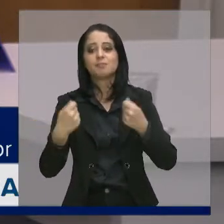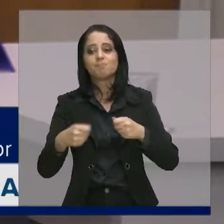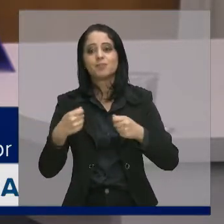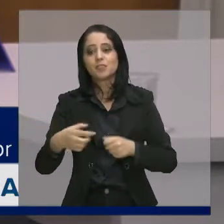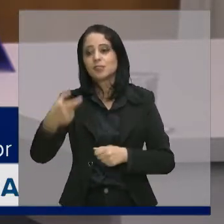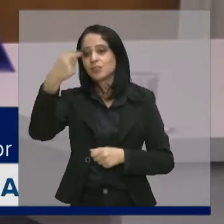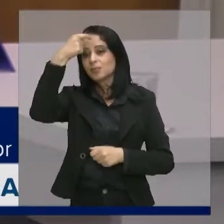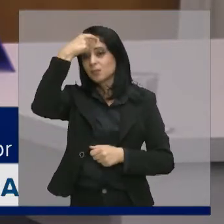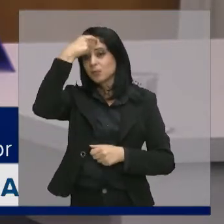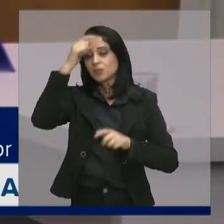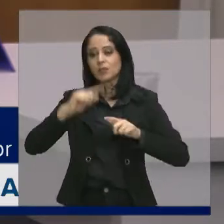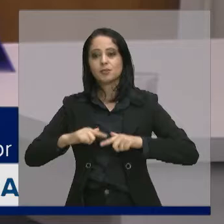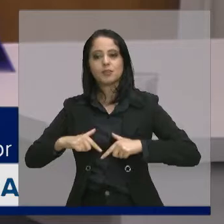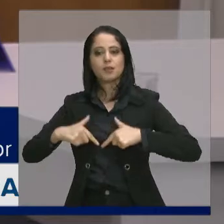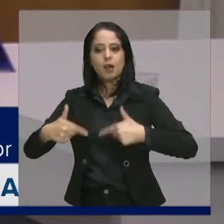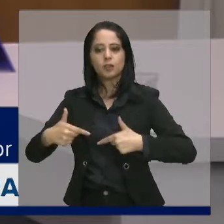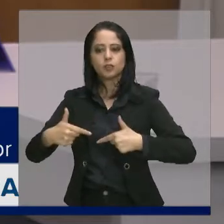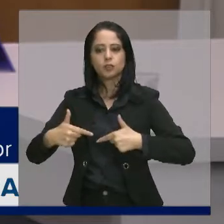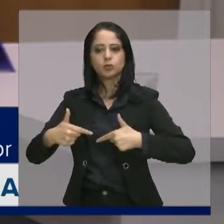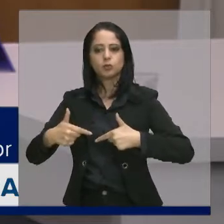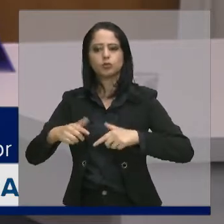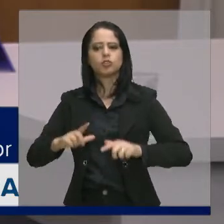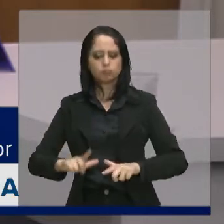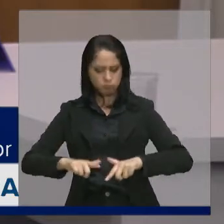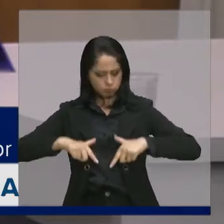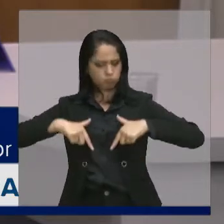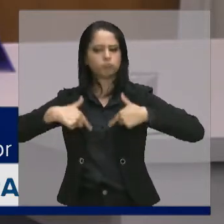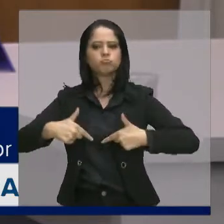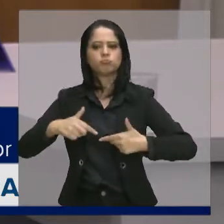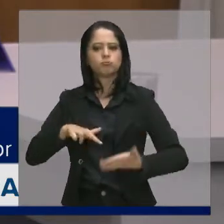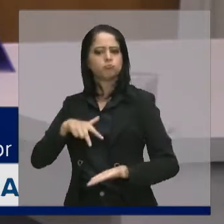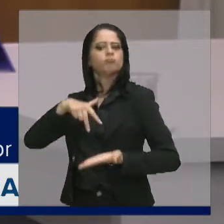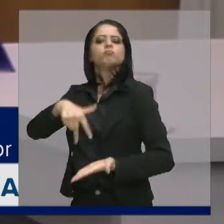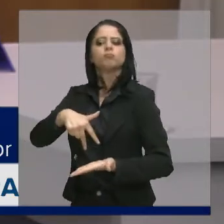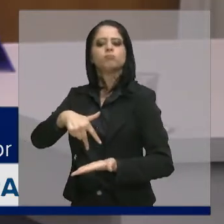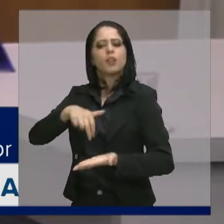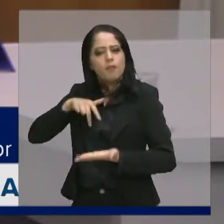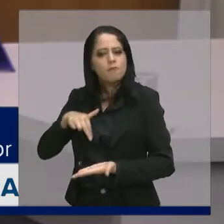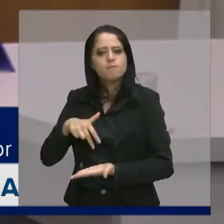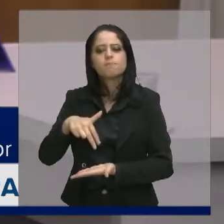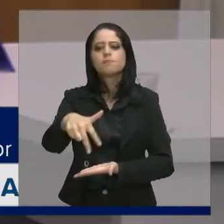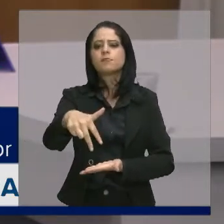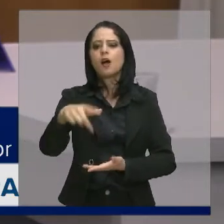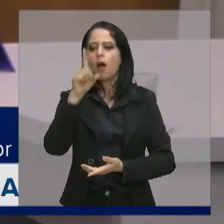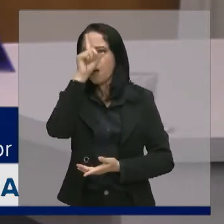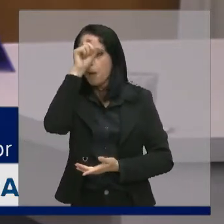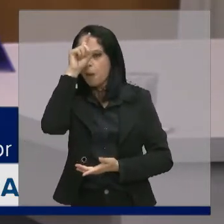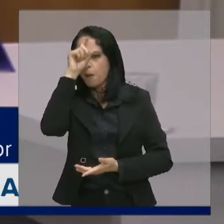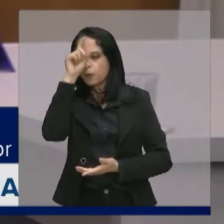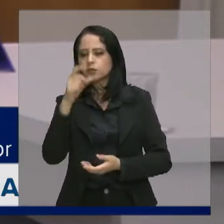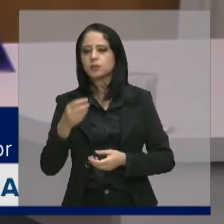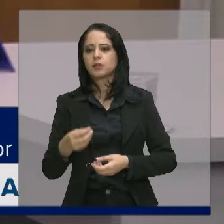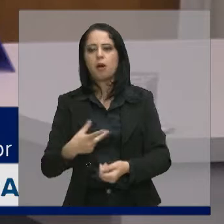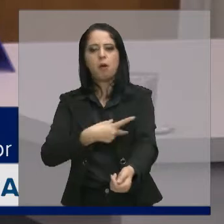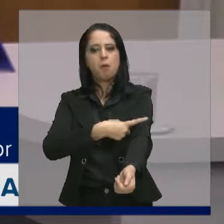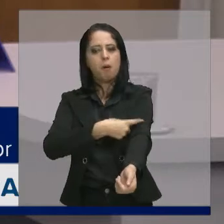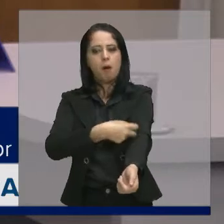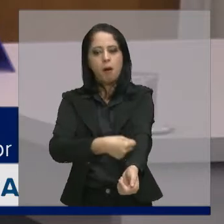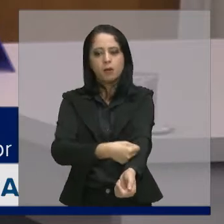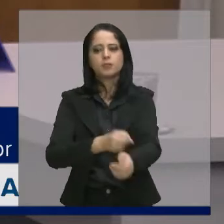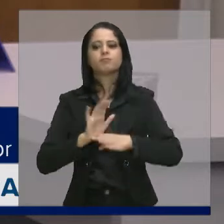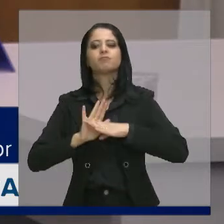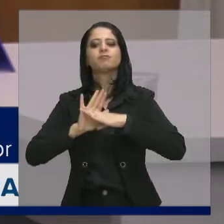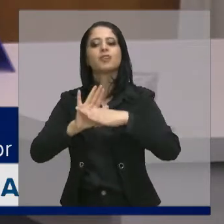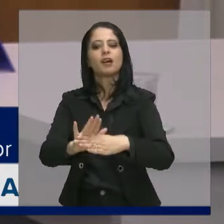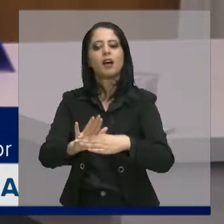essa atitude de sair um pouco do comodismo e ir até o Hemocentro para fazer a doação de